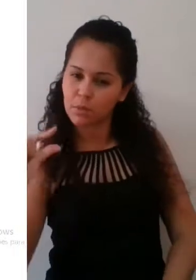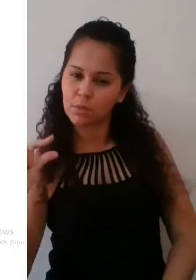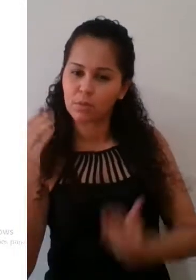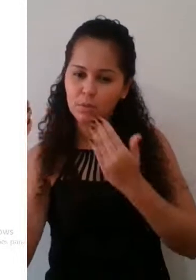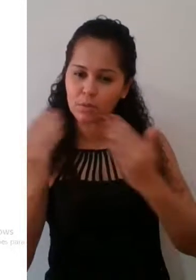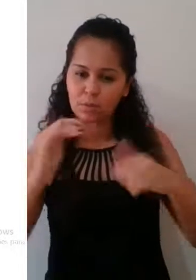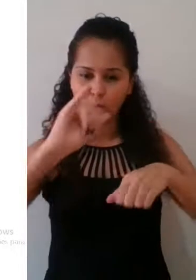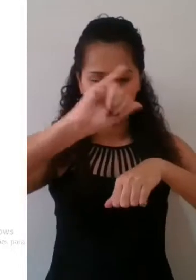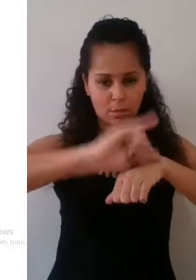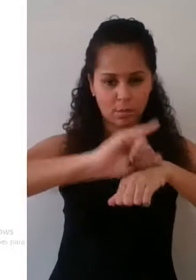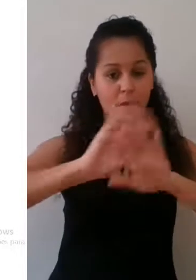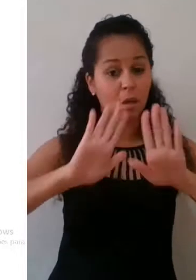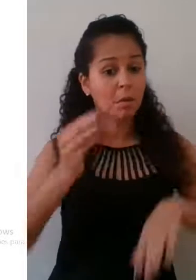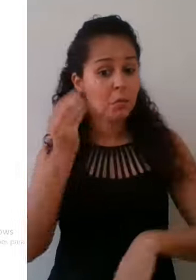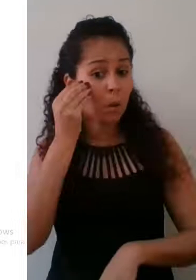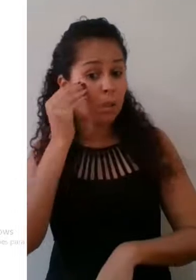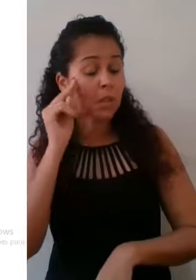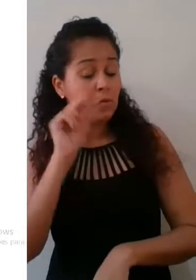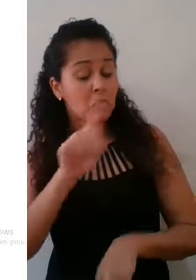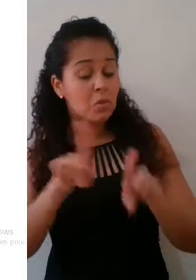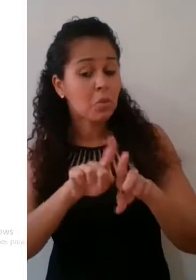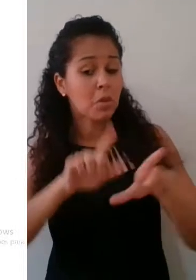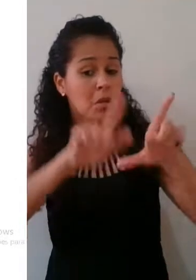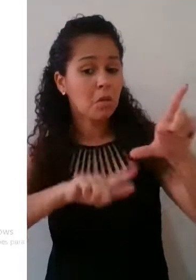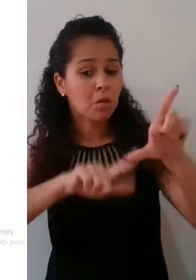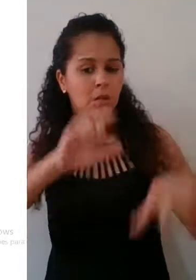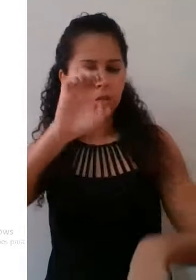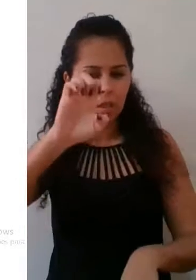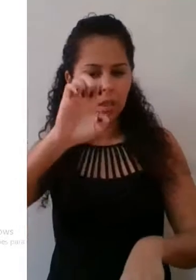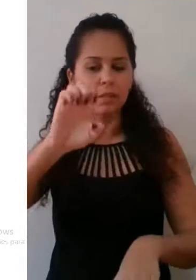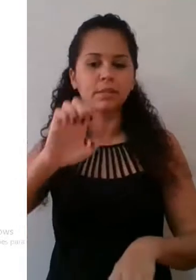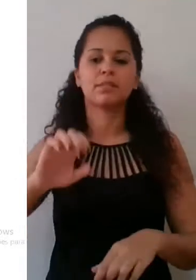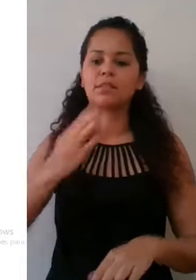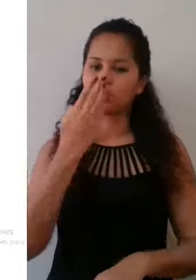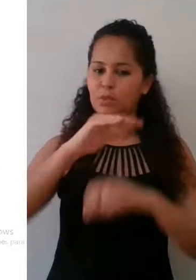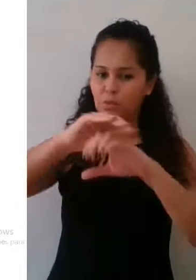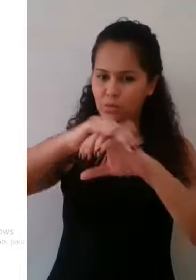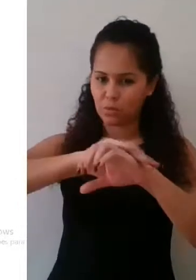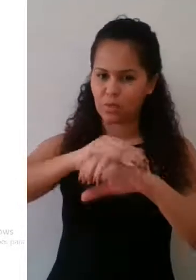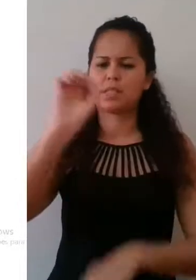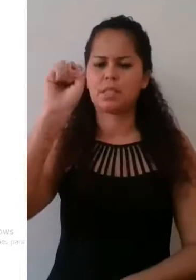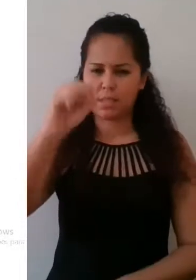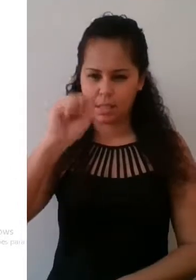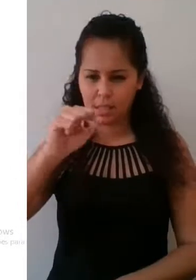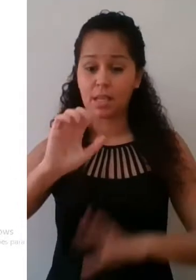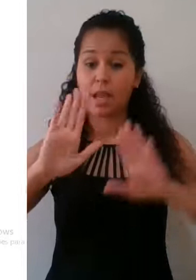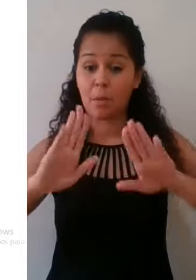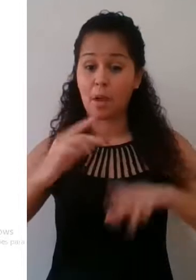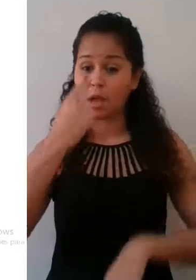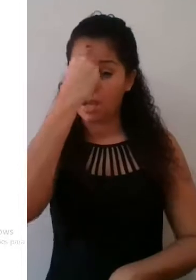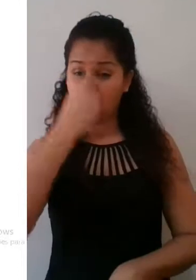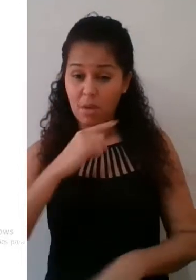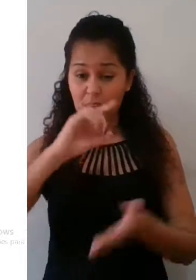de consciência, vamos olhar a letra E aqui. Trata-se de um espelho convexo? Sim. Que conjuga imagens reais? Não. Essa aqui está